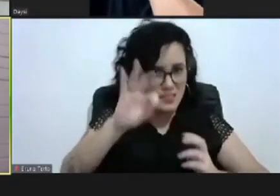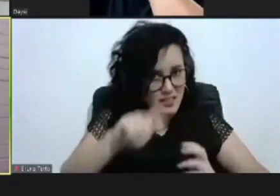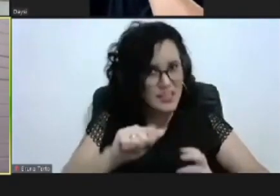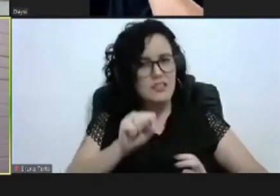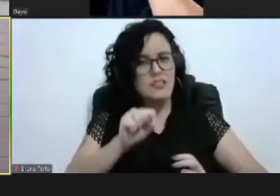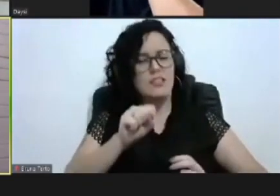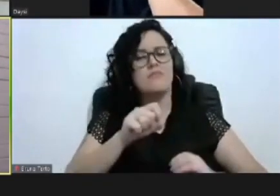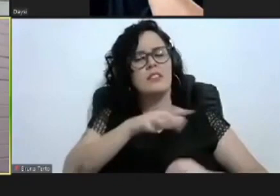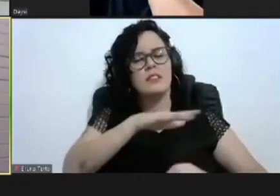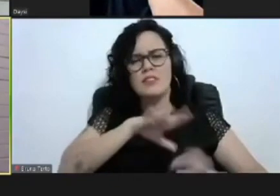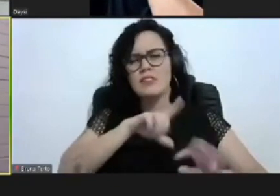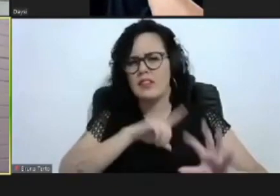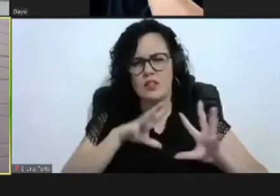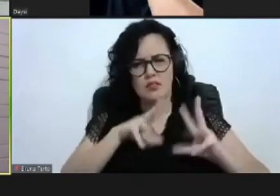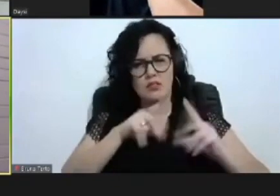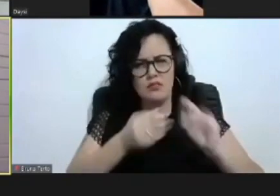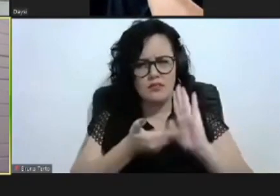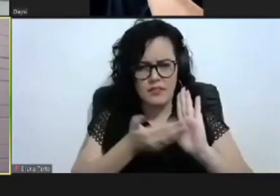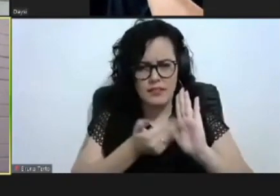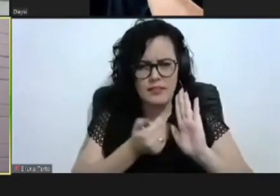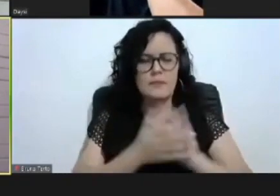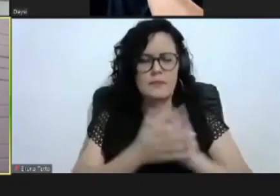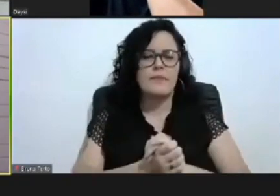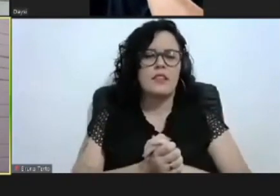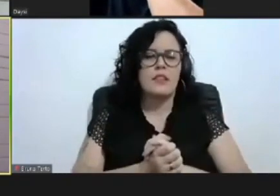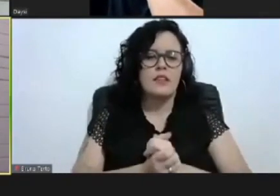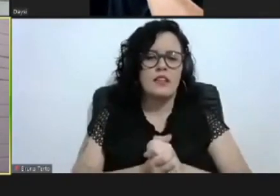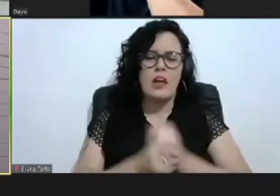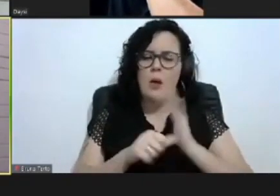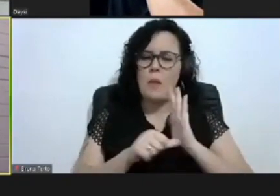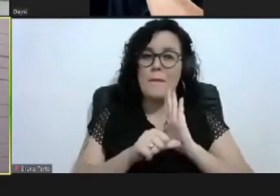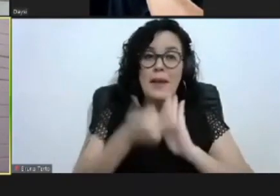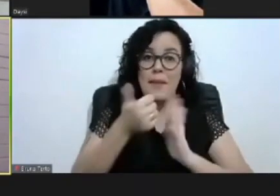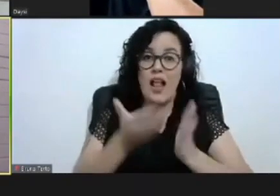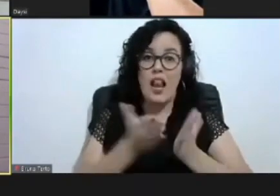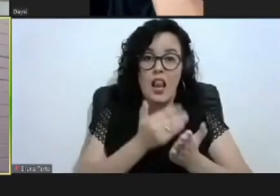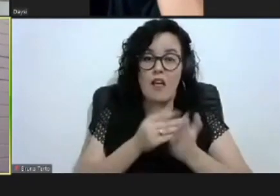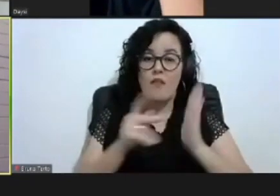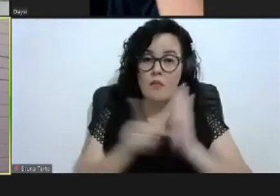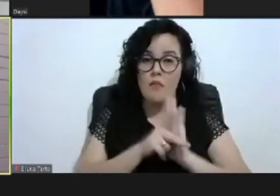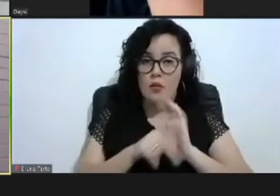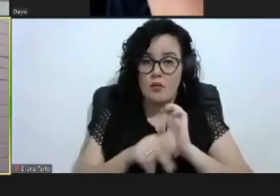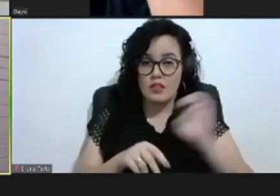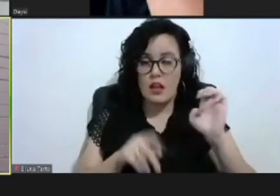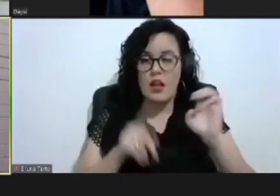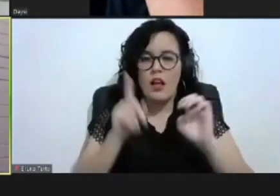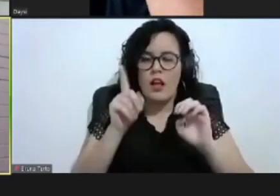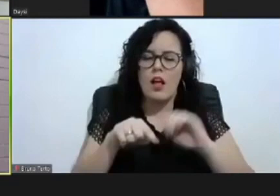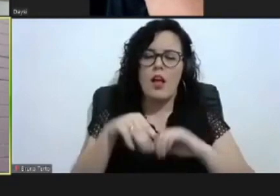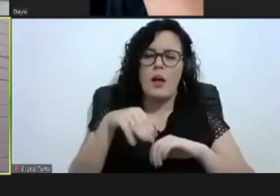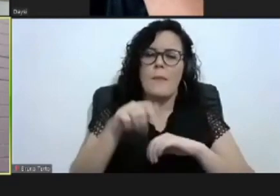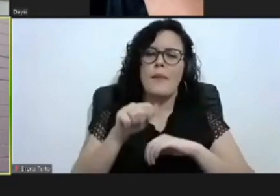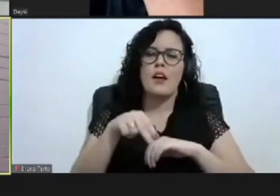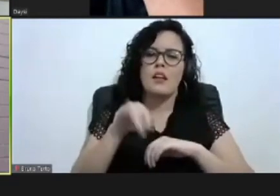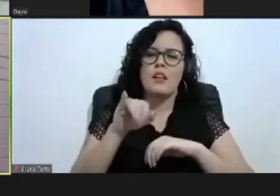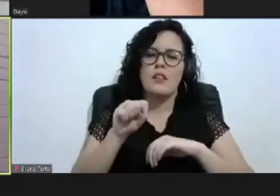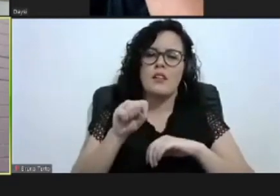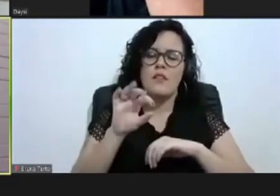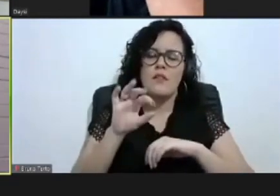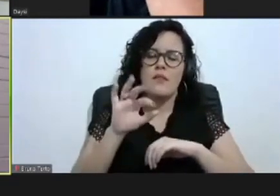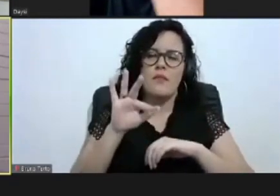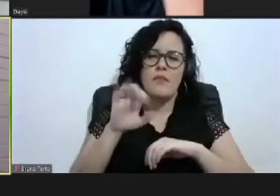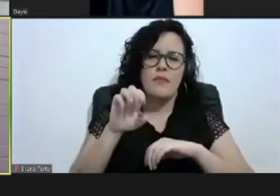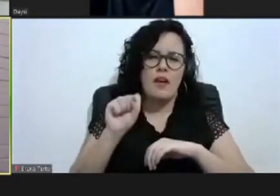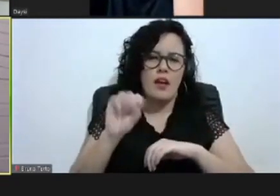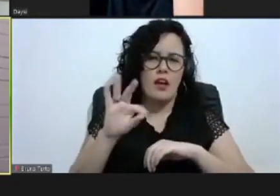Marx e Engels, o primeiro livro foi o Manifesto Comunista, e de lá para cá a gente já publicou 30 livros dos dois, é a